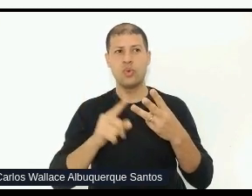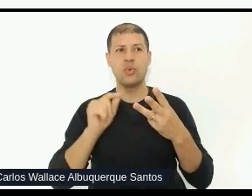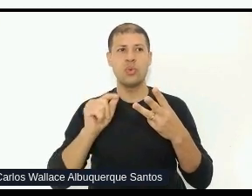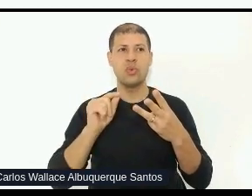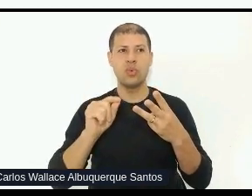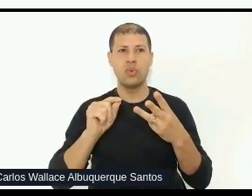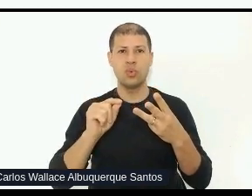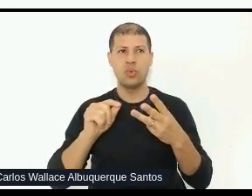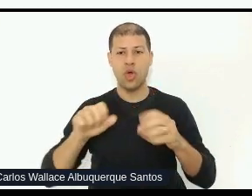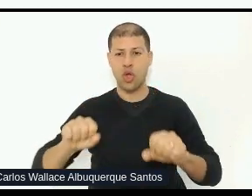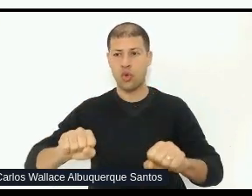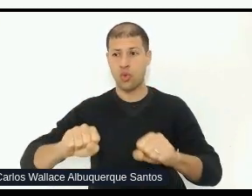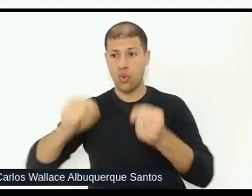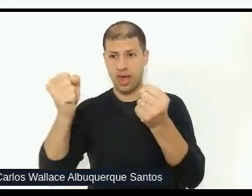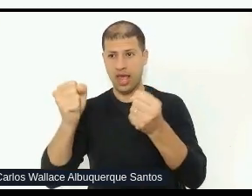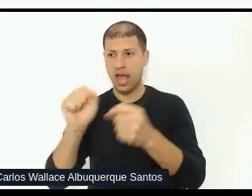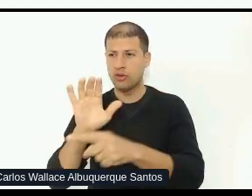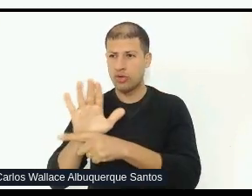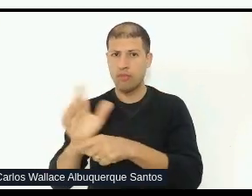e restauração.